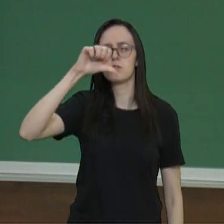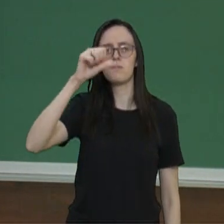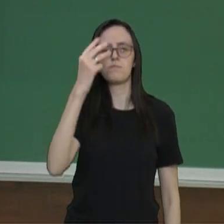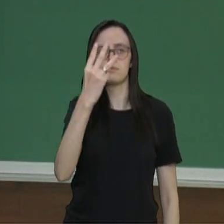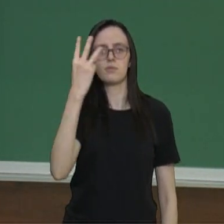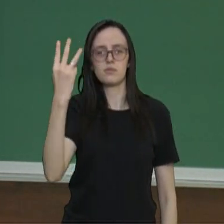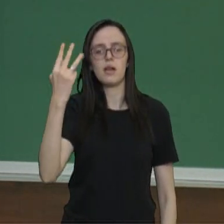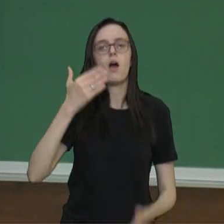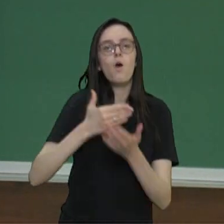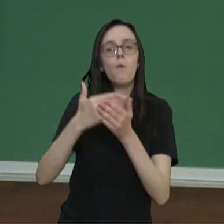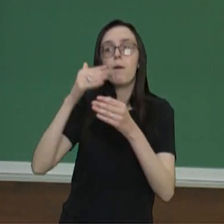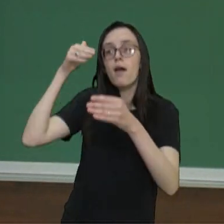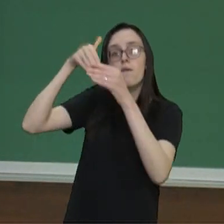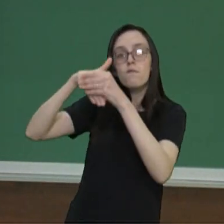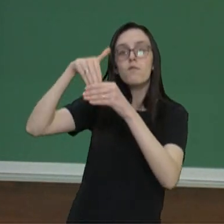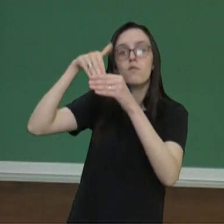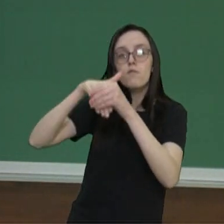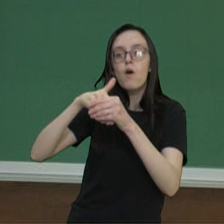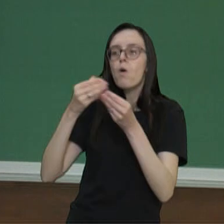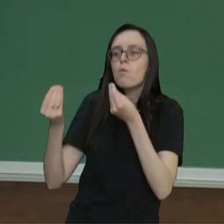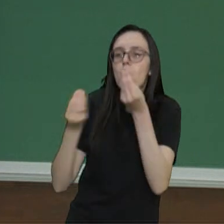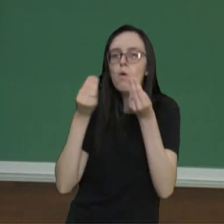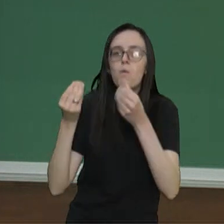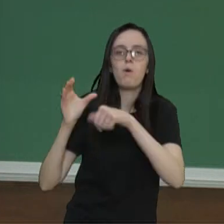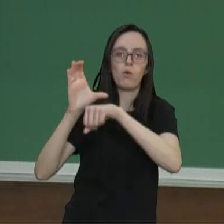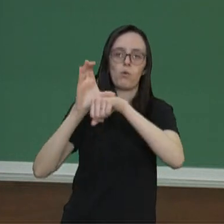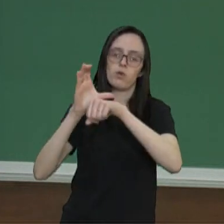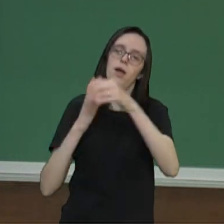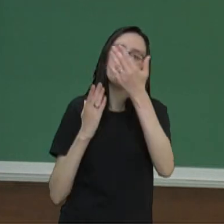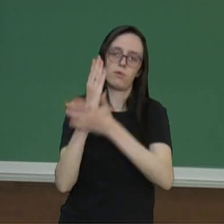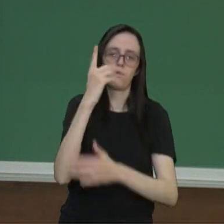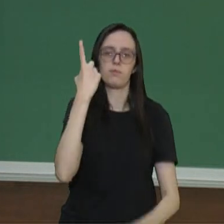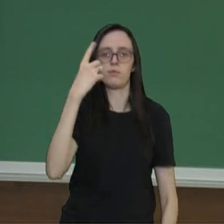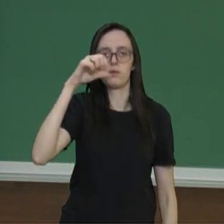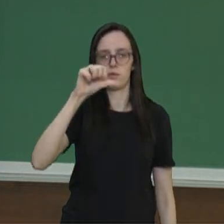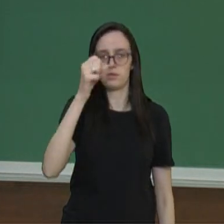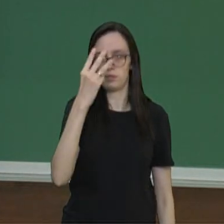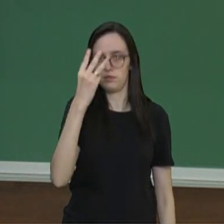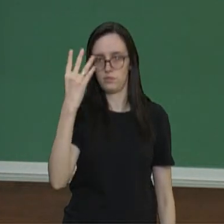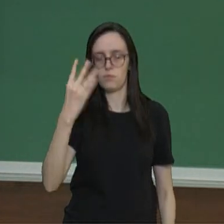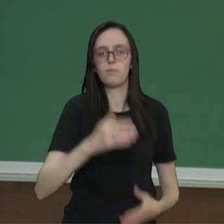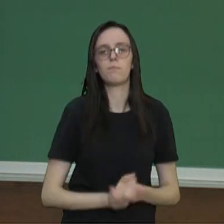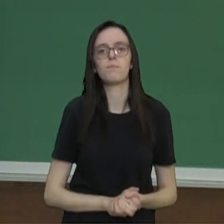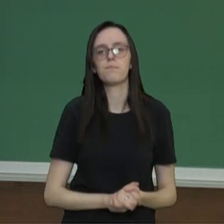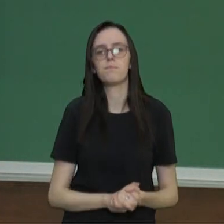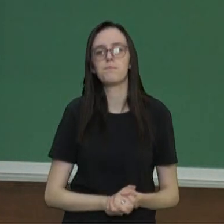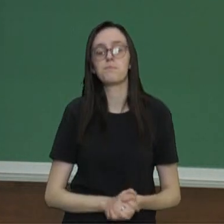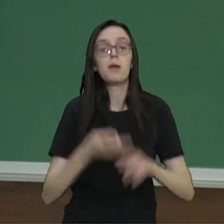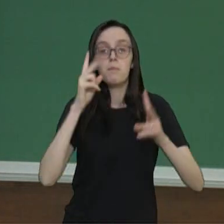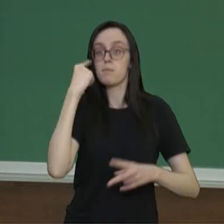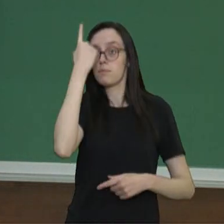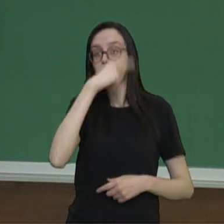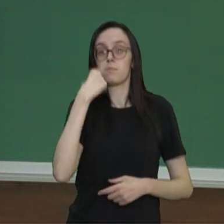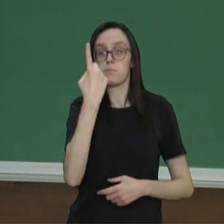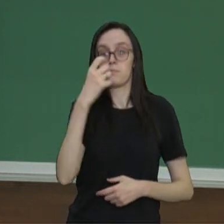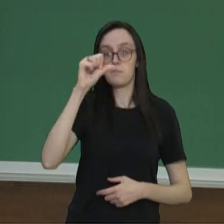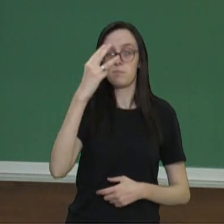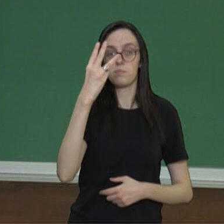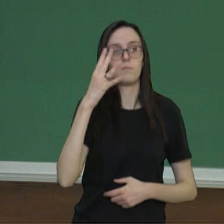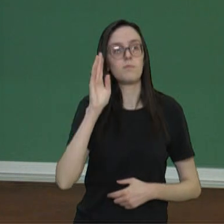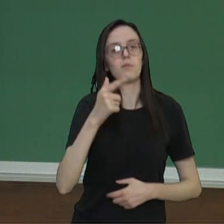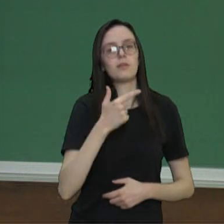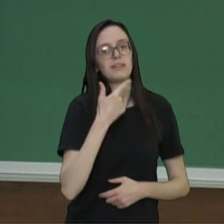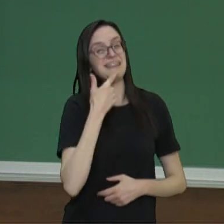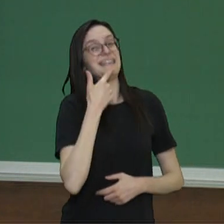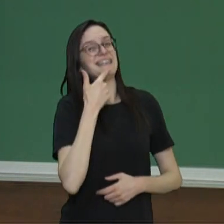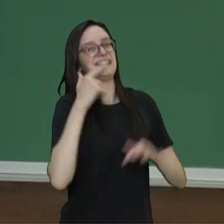estão começando a votar a Constituição, que foi aprovada lá em 34. A mesma cara dele em 34, um sorriso